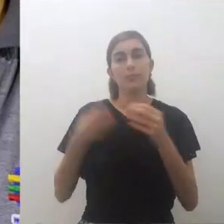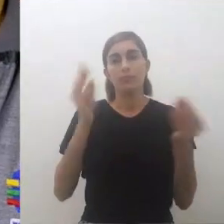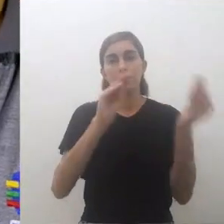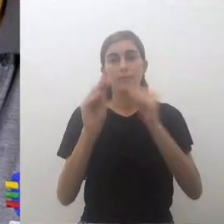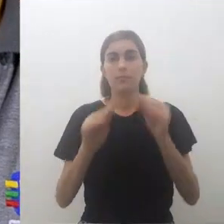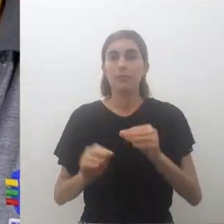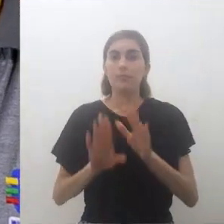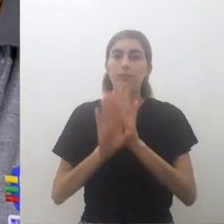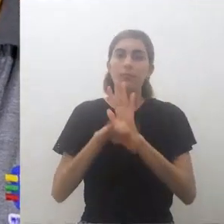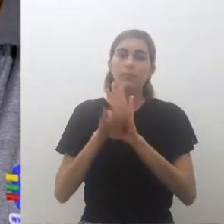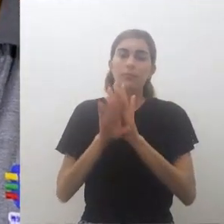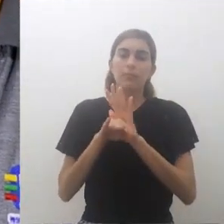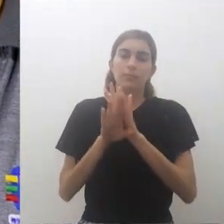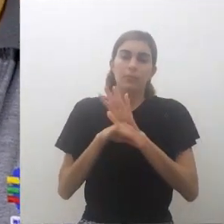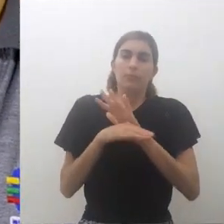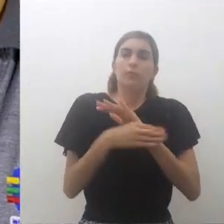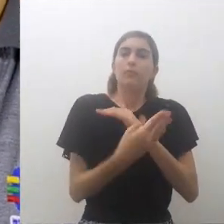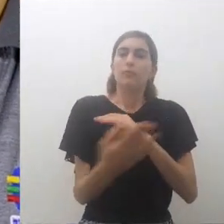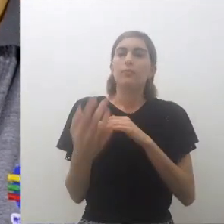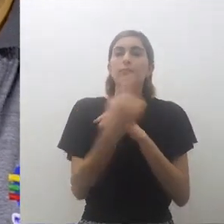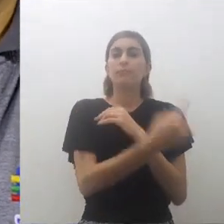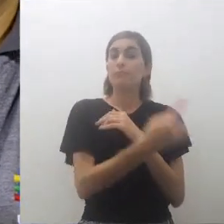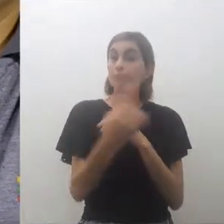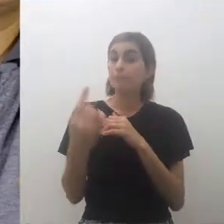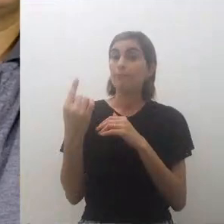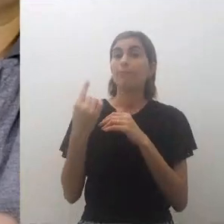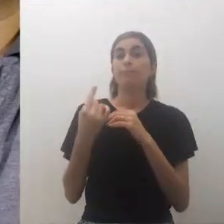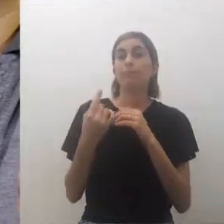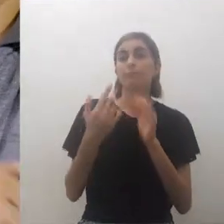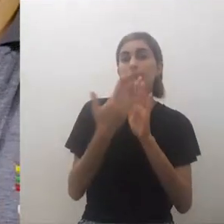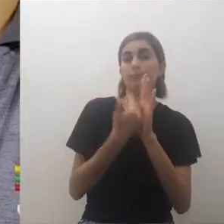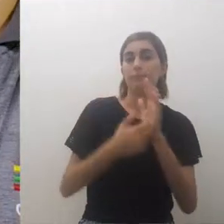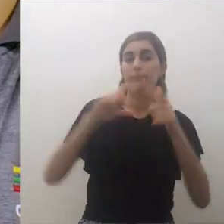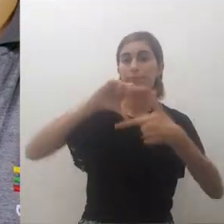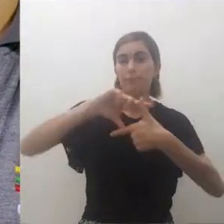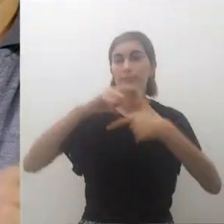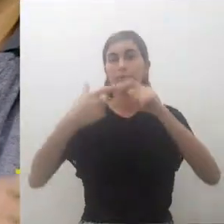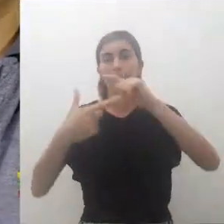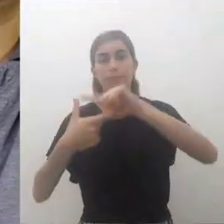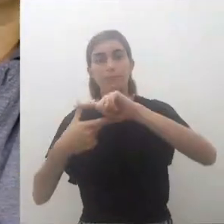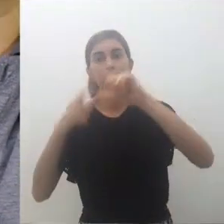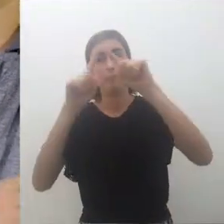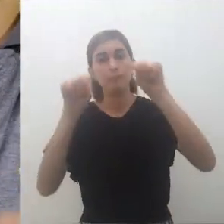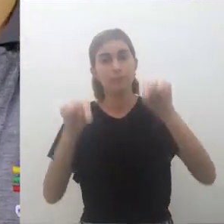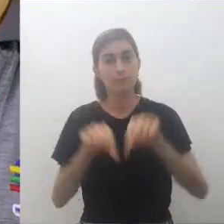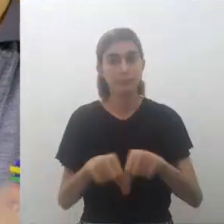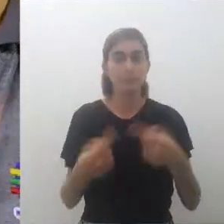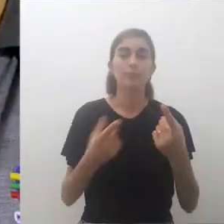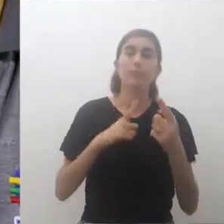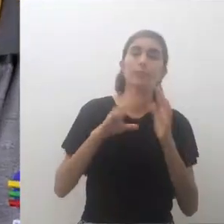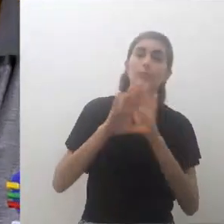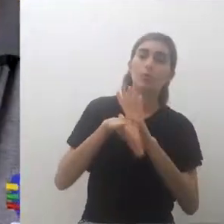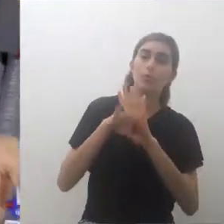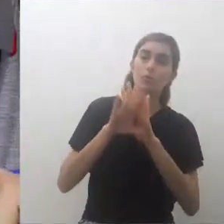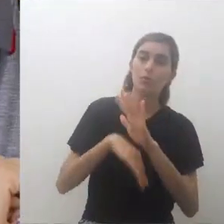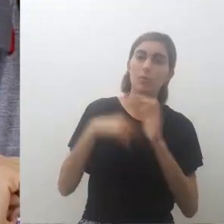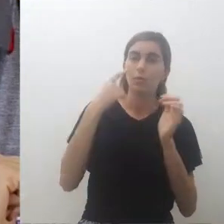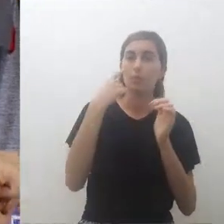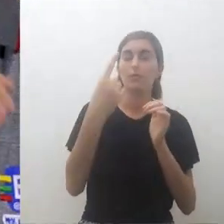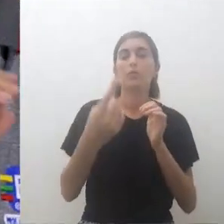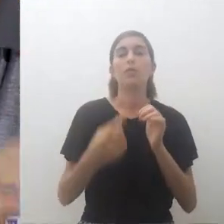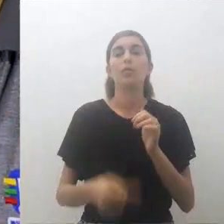os conceitos que cada elemento e cada forma tem. Triângulo tem um conceito, dá uma olhadinha no